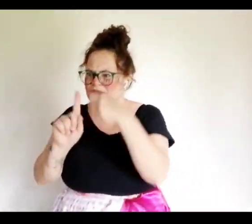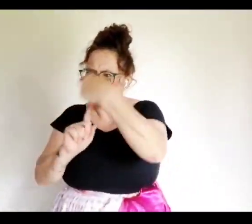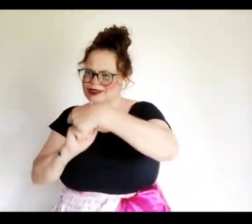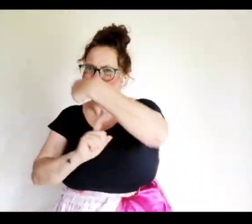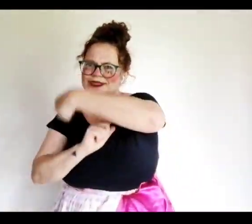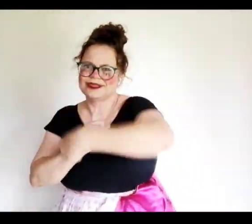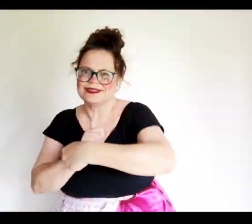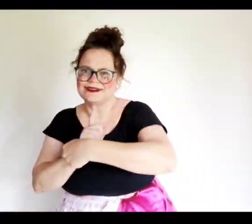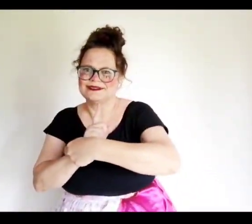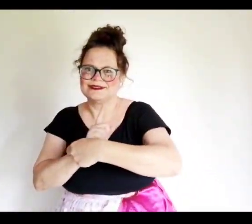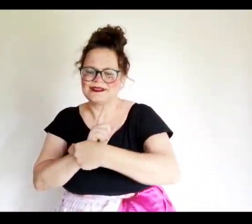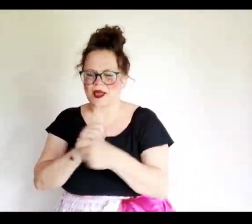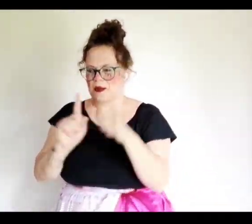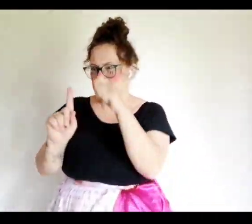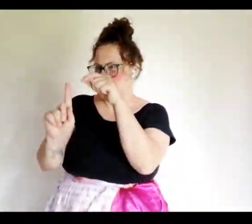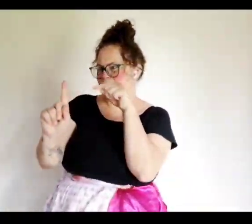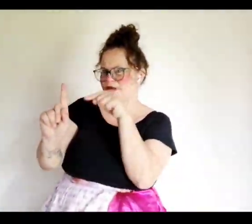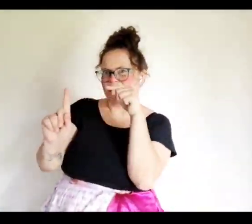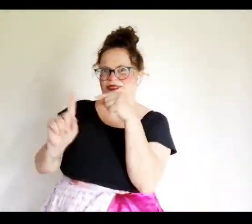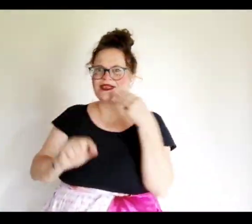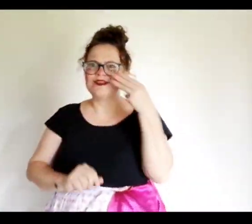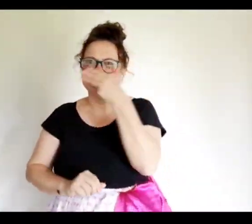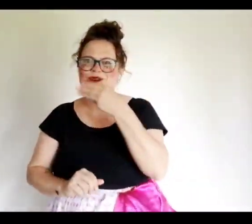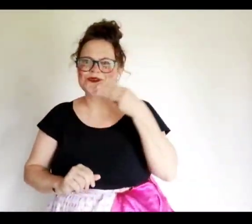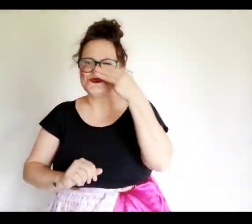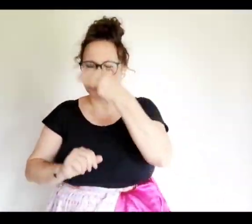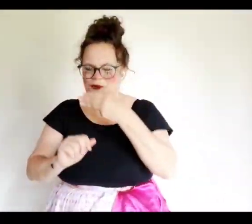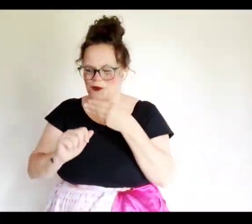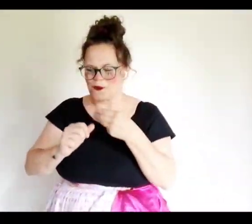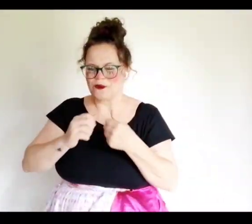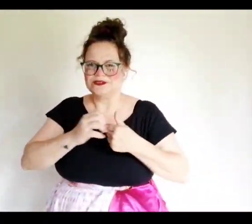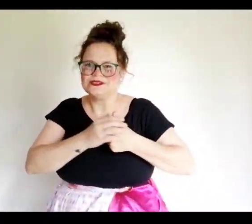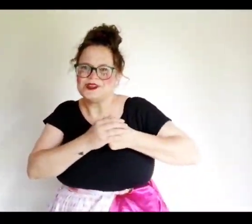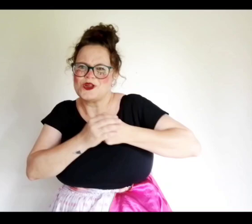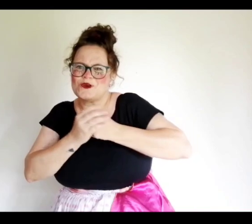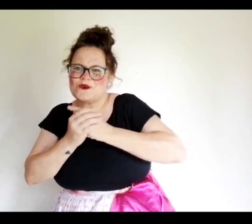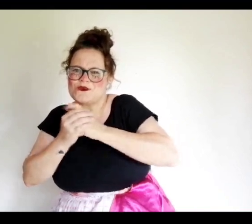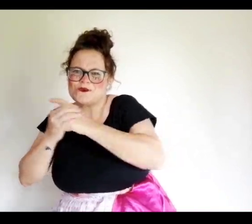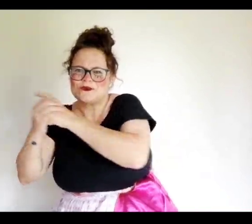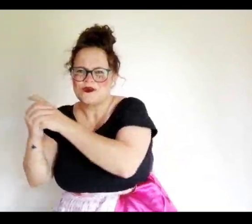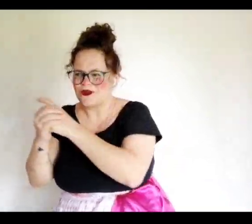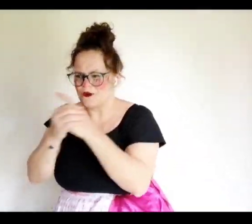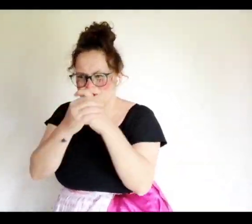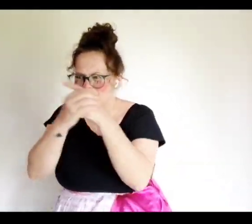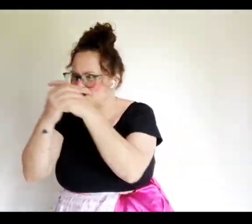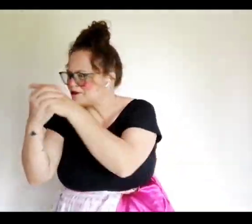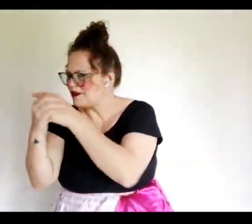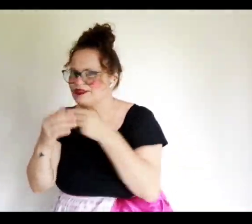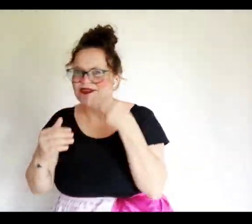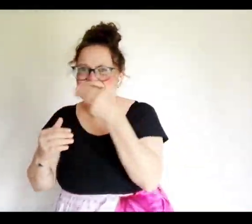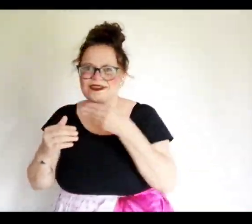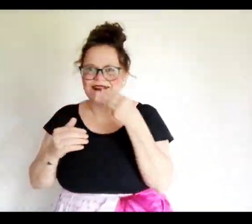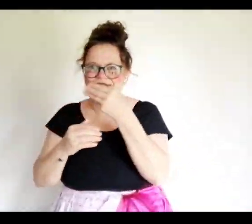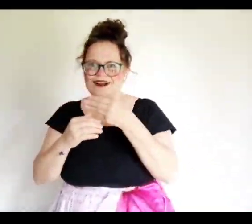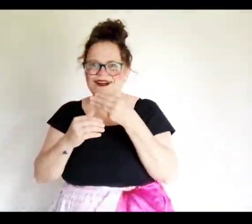Marmelada de banana, bananada de goiaba, goiabada de